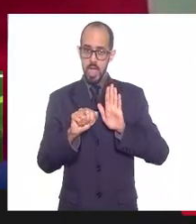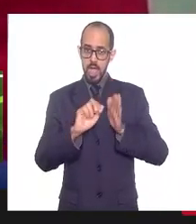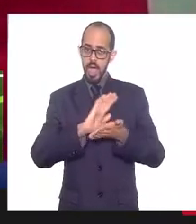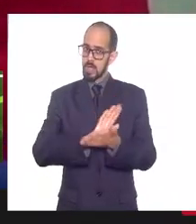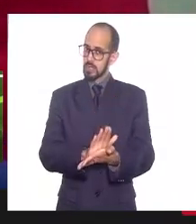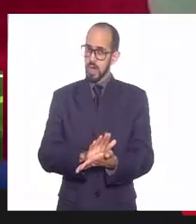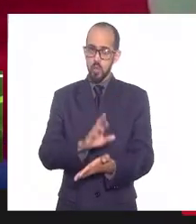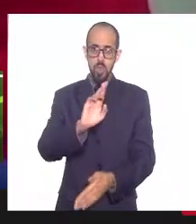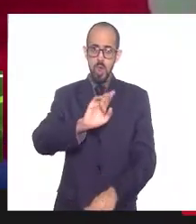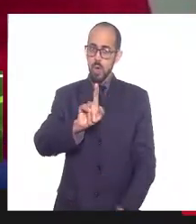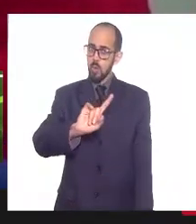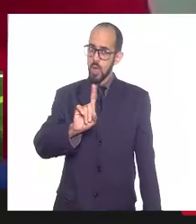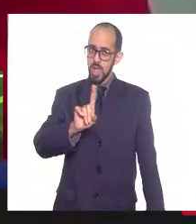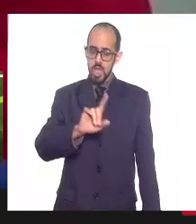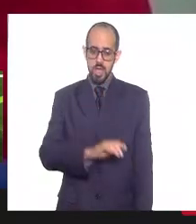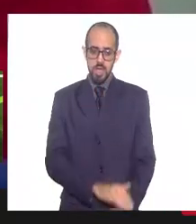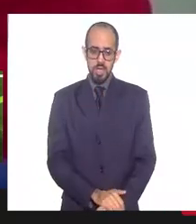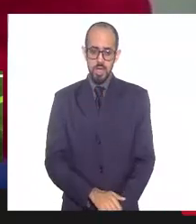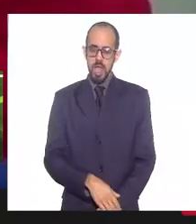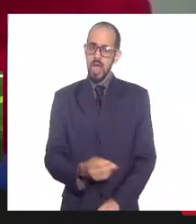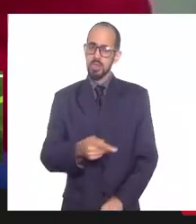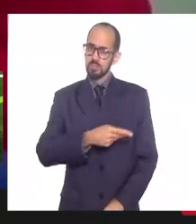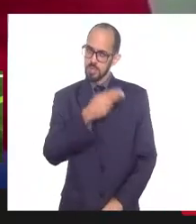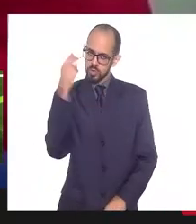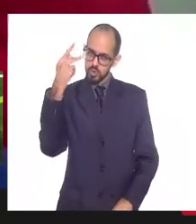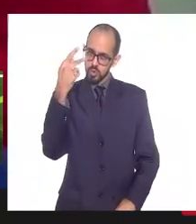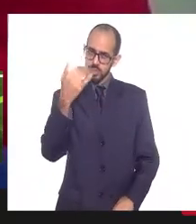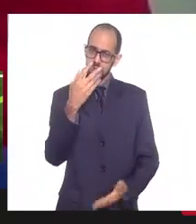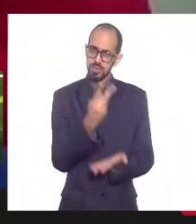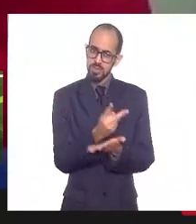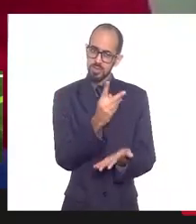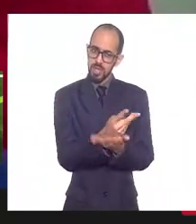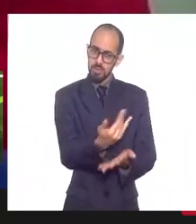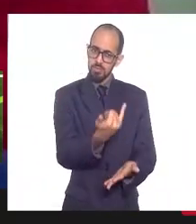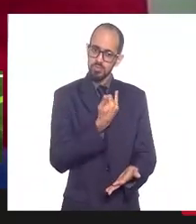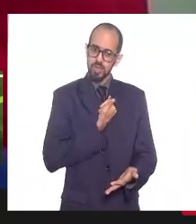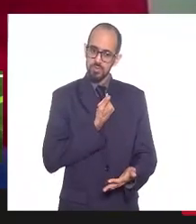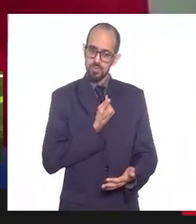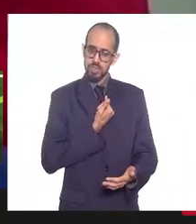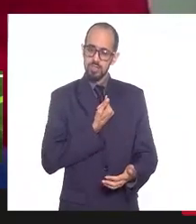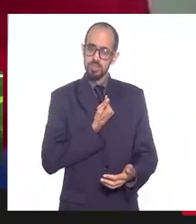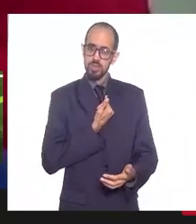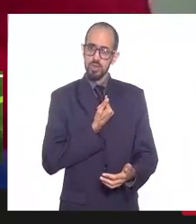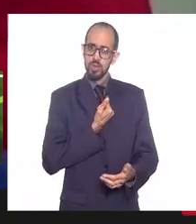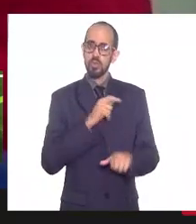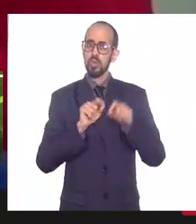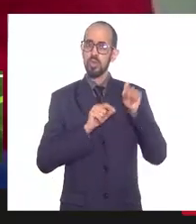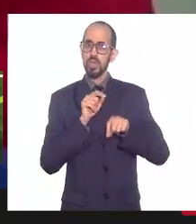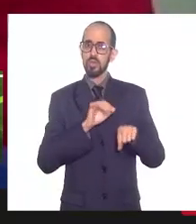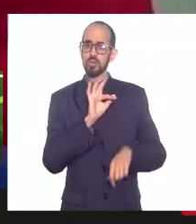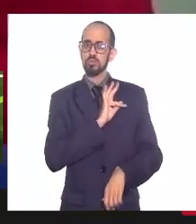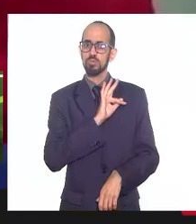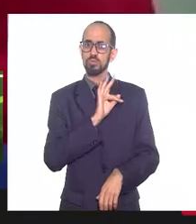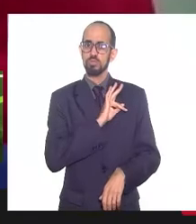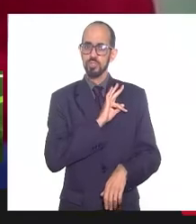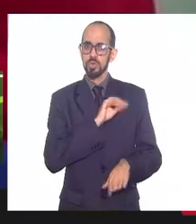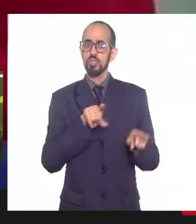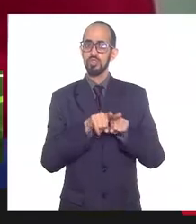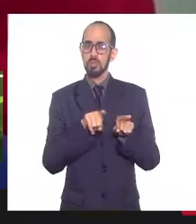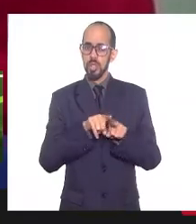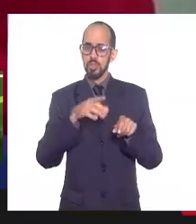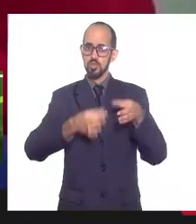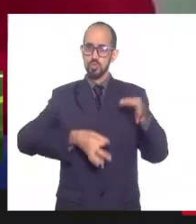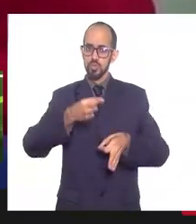nessa CPI, né? As pessoas, os operadores da segurança, os operadores do direito,